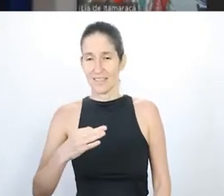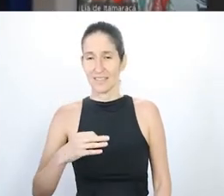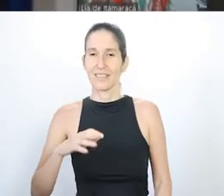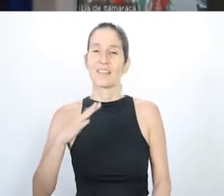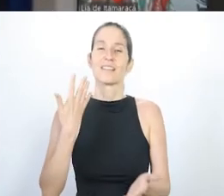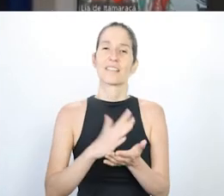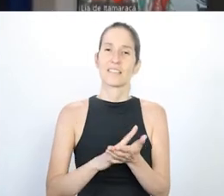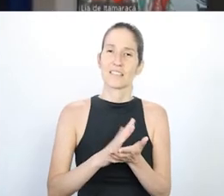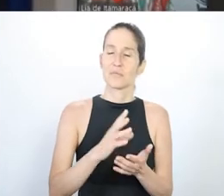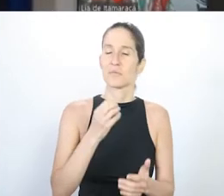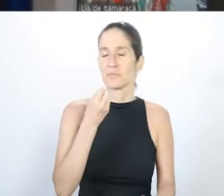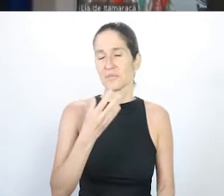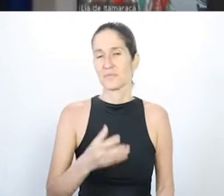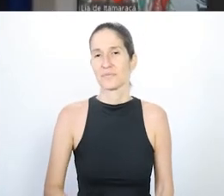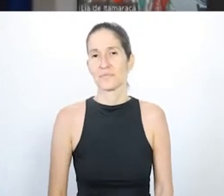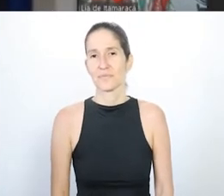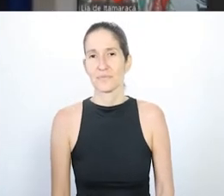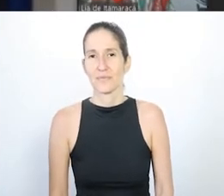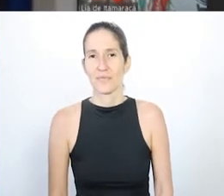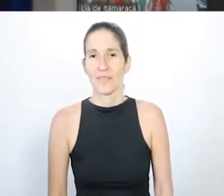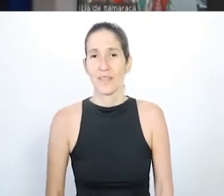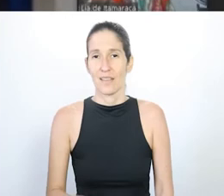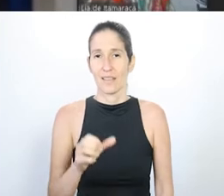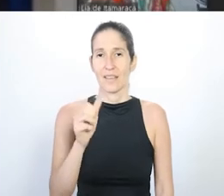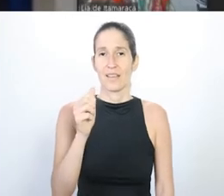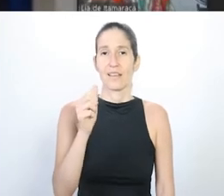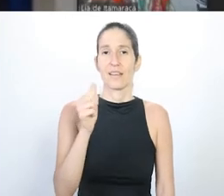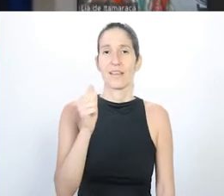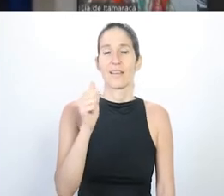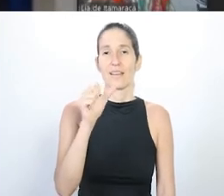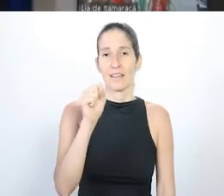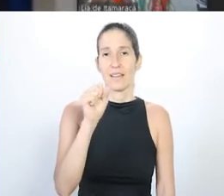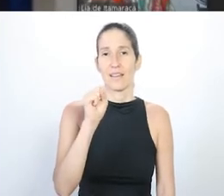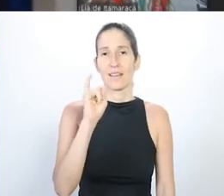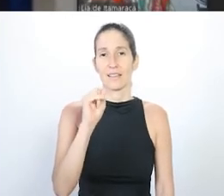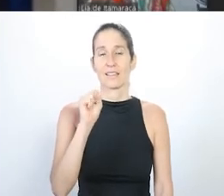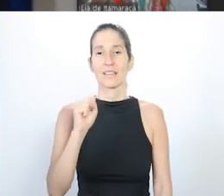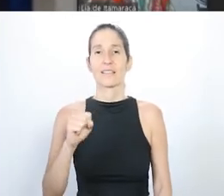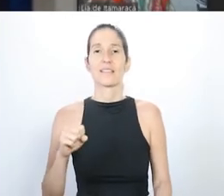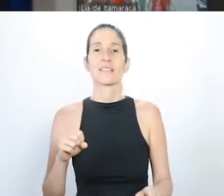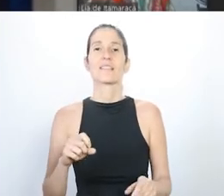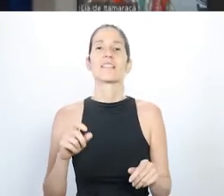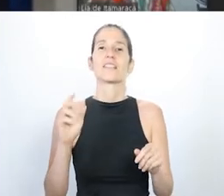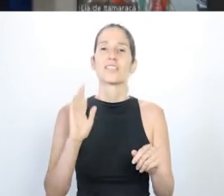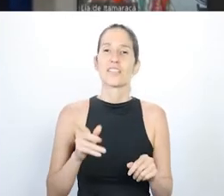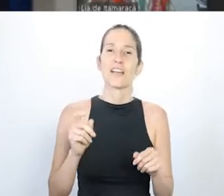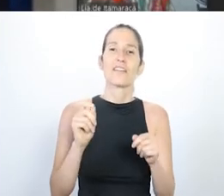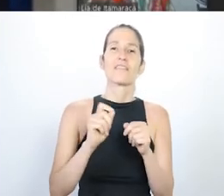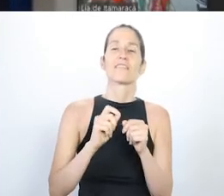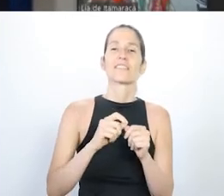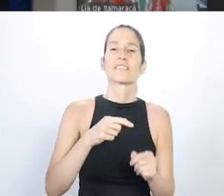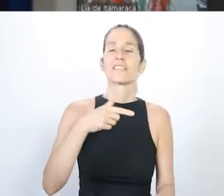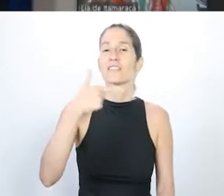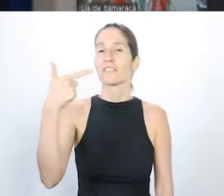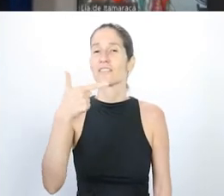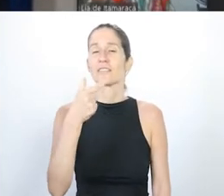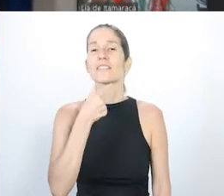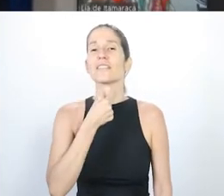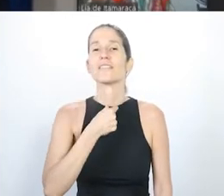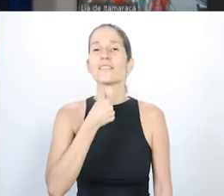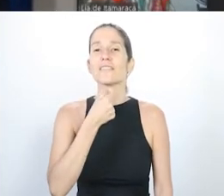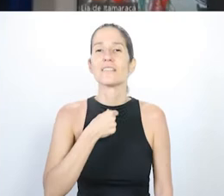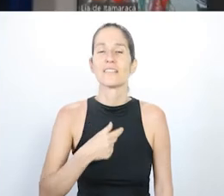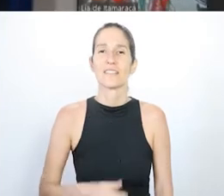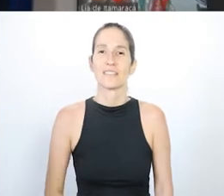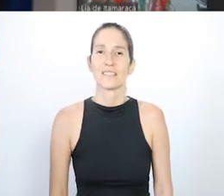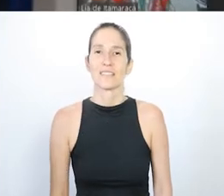estava fazendo a segunda voz, porque isso é o seguinte: lá é muito comum, Assis, Cícero, Damião, todos eles vieram dotados